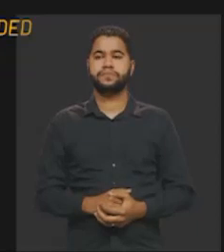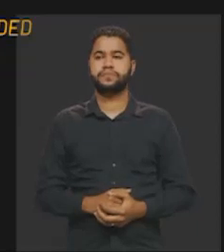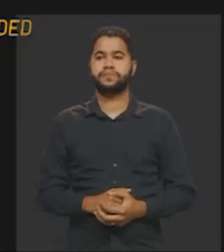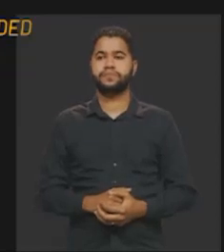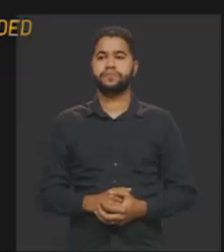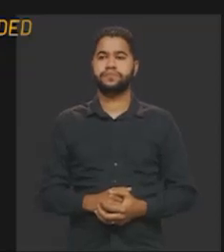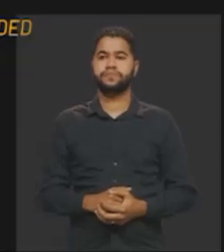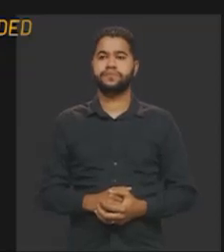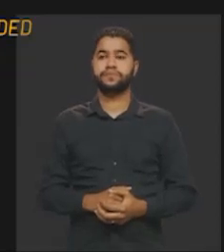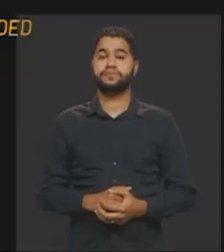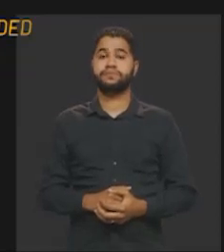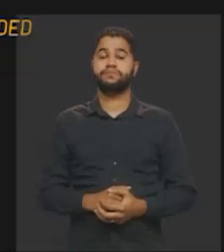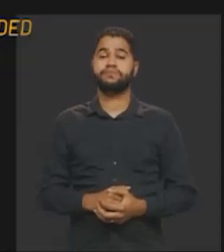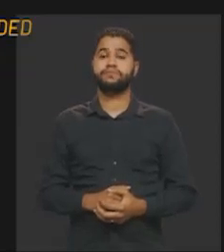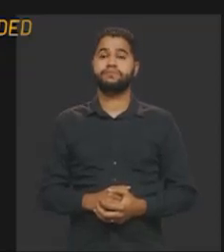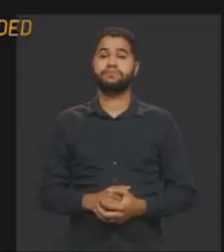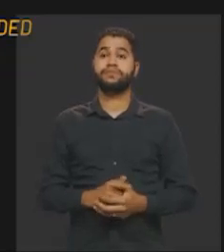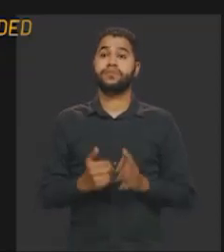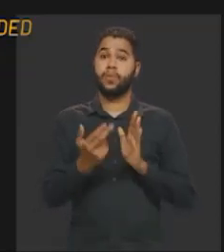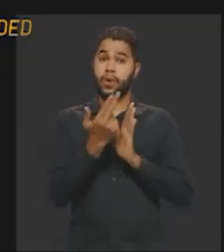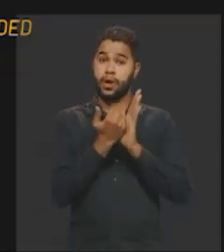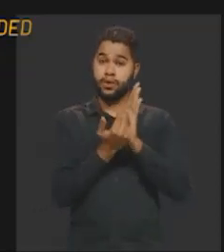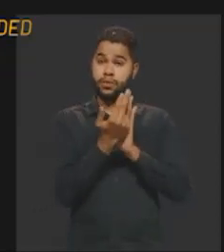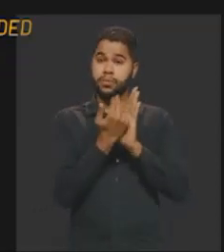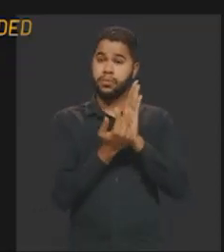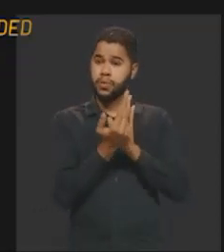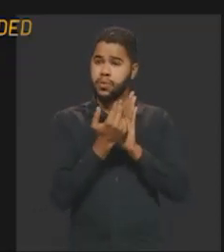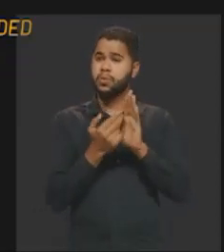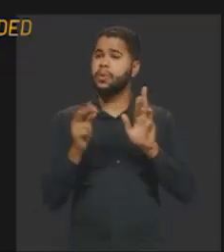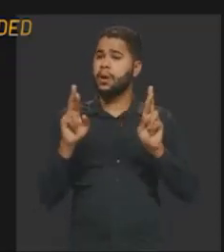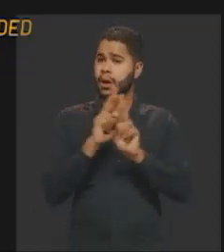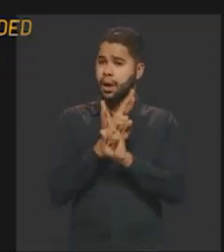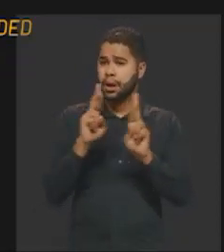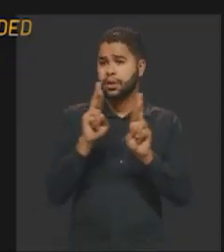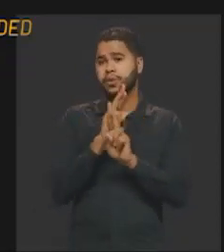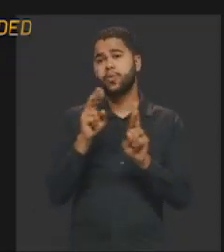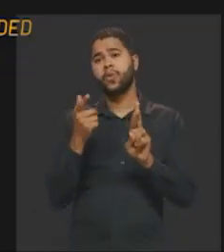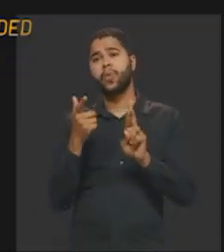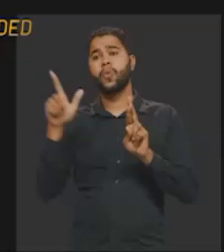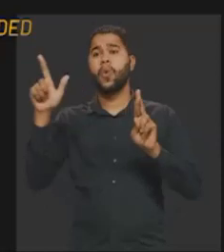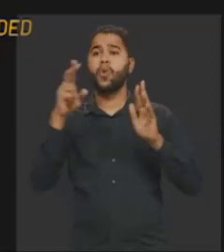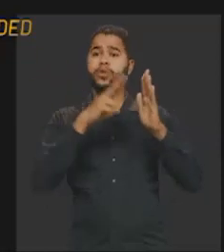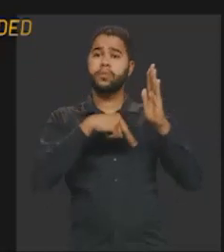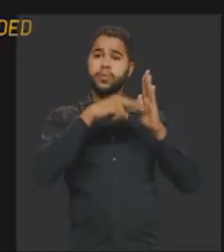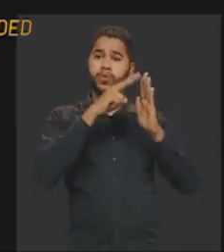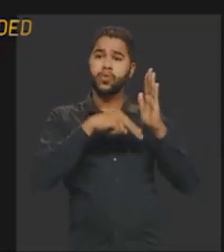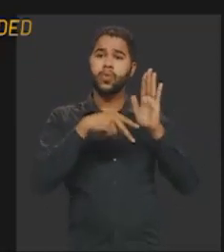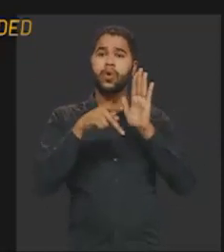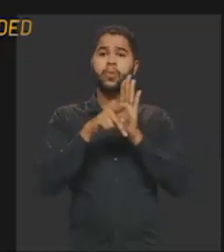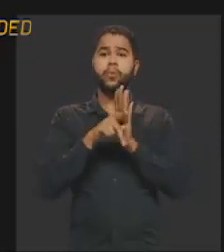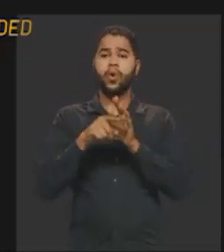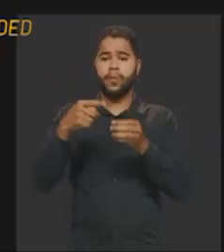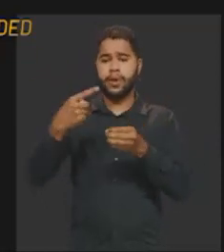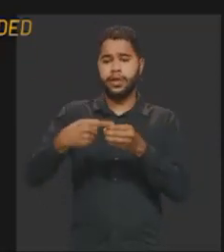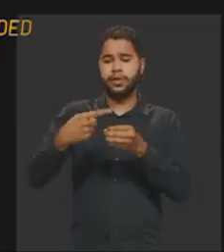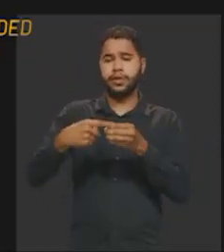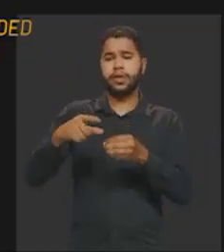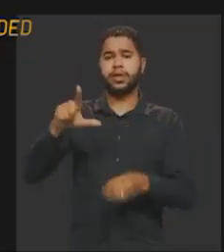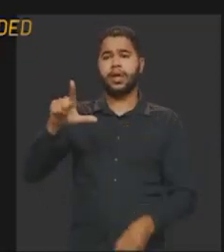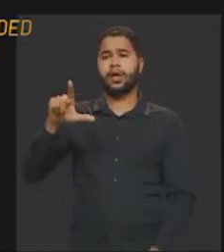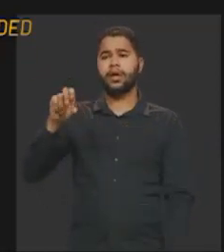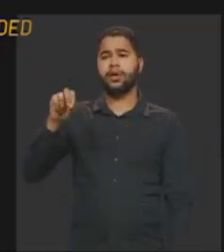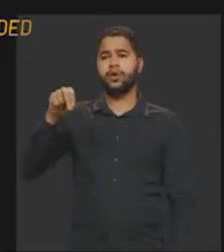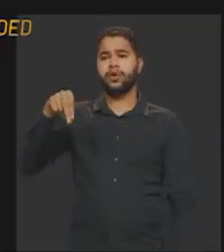the artist. Então, essa pintura tem relação com outras pinturas que ele fez em Londres, de também aquela ideia da